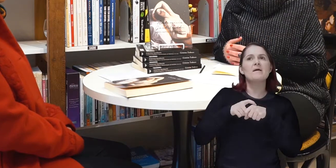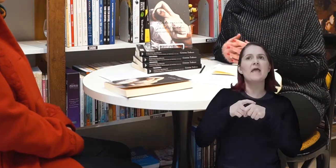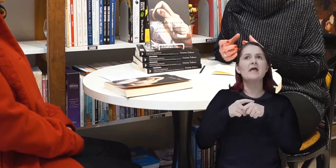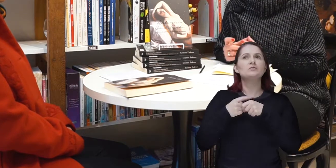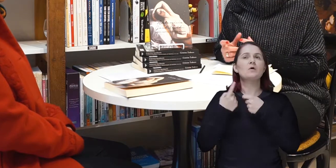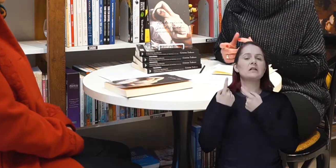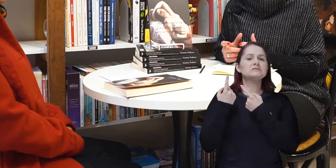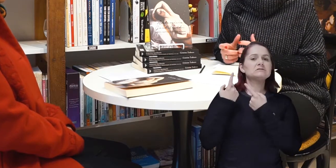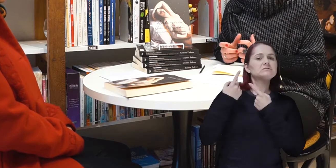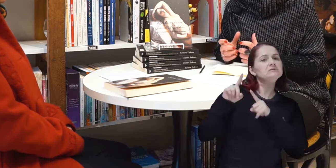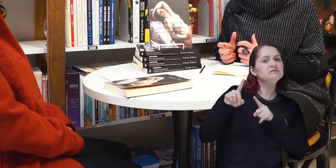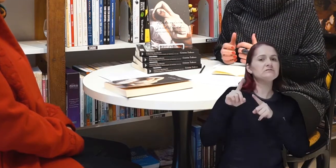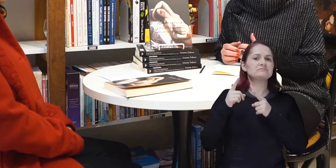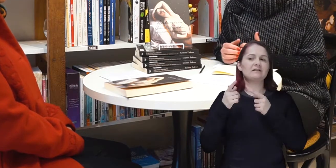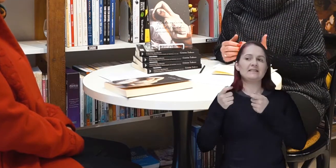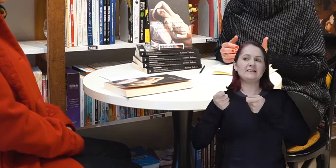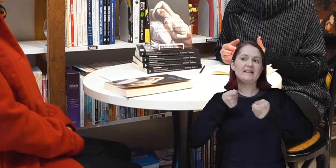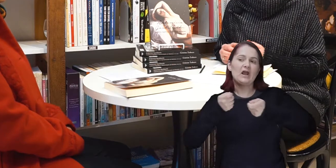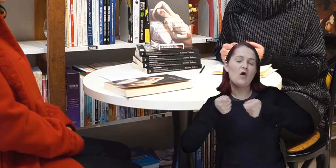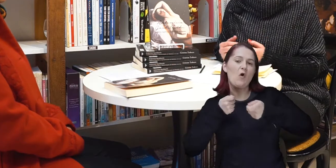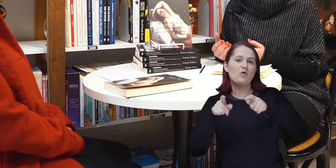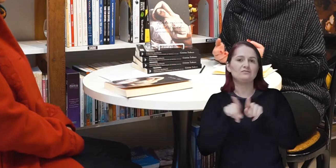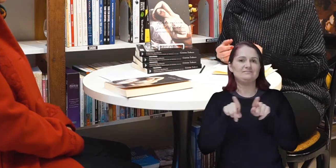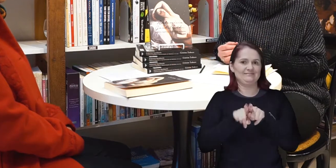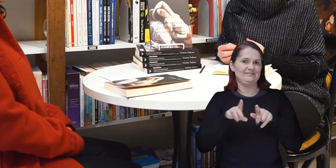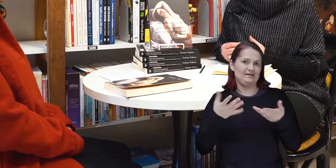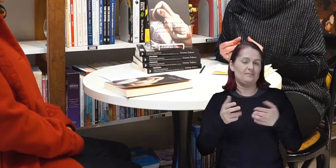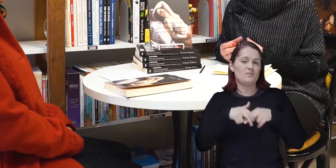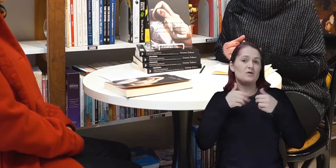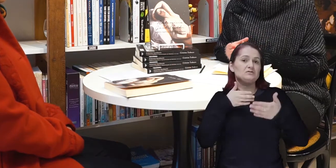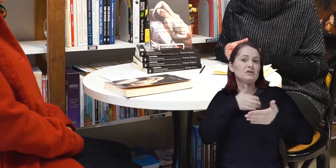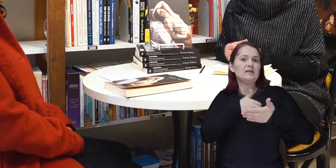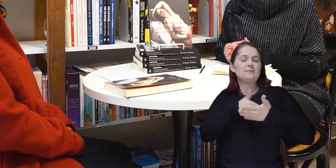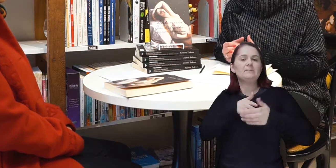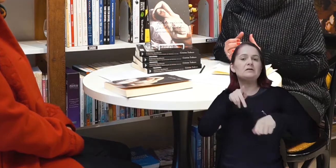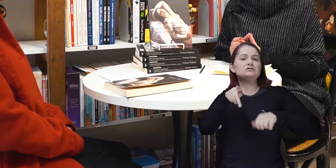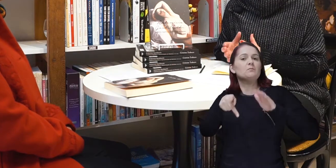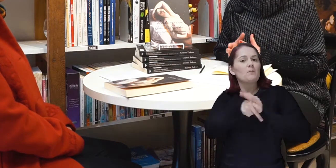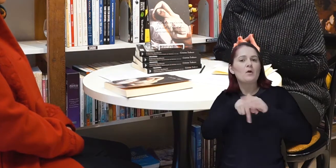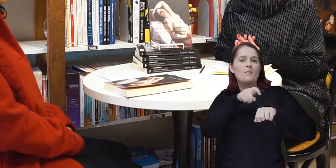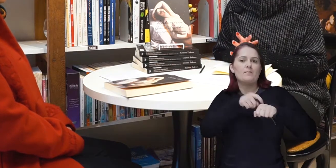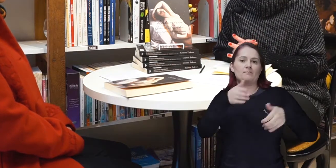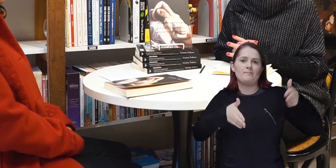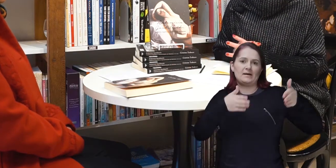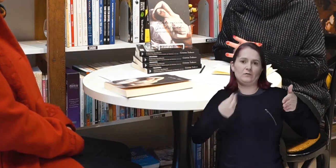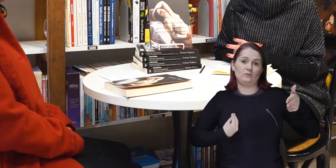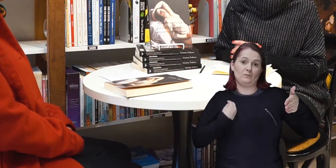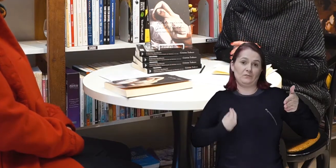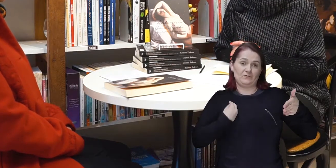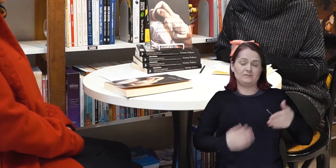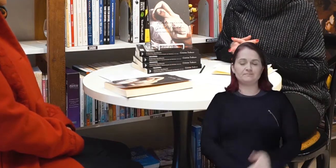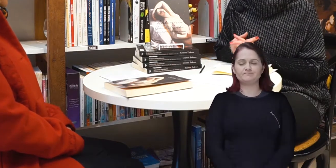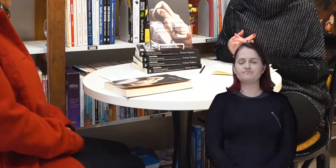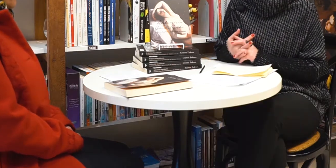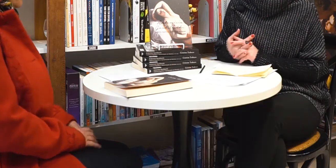ela viveu, então eu usei esse tipo de termo: confronto, diálogo, negociação com os limites da época em que ela